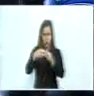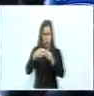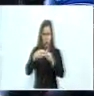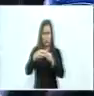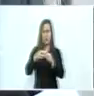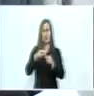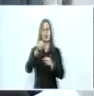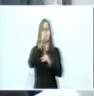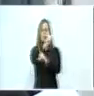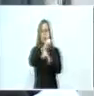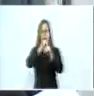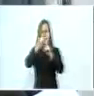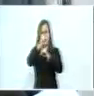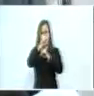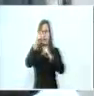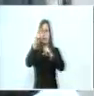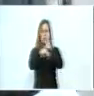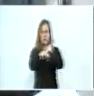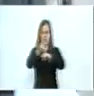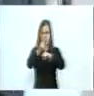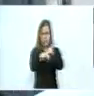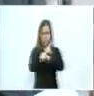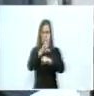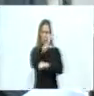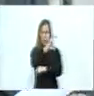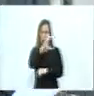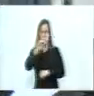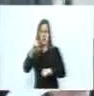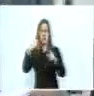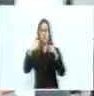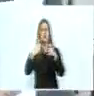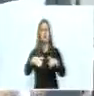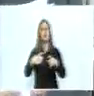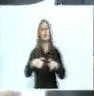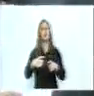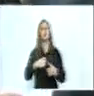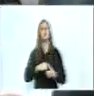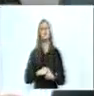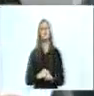Viçosa e Região, coordenação local.